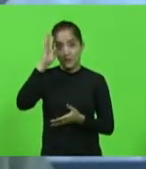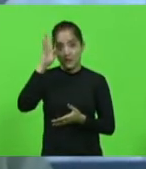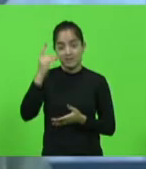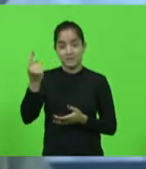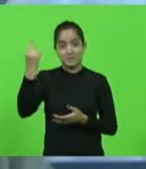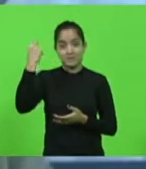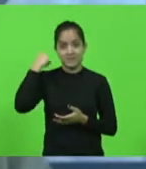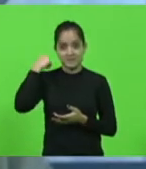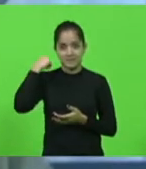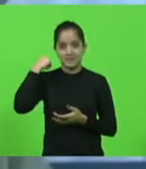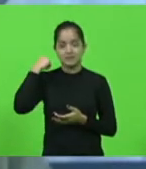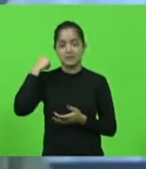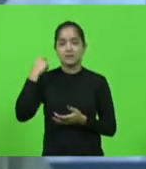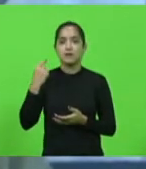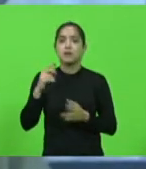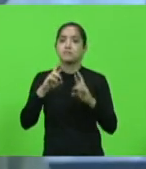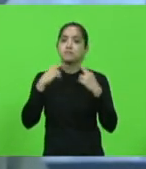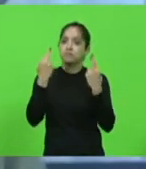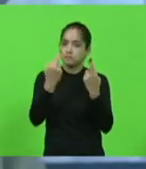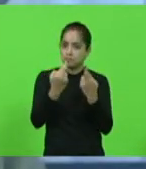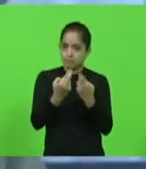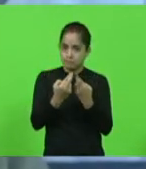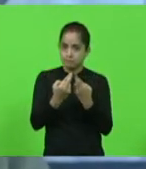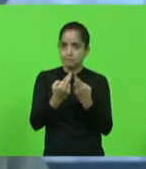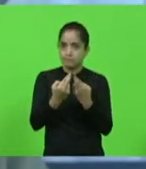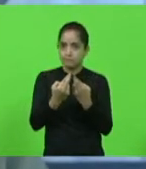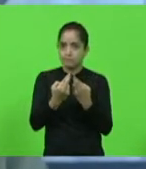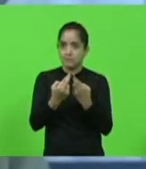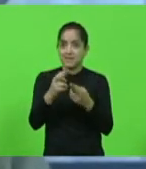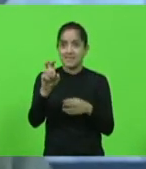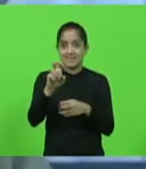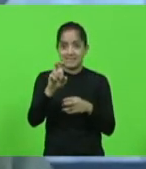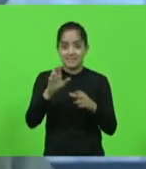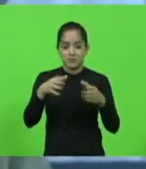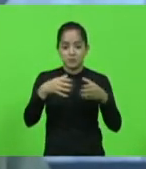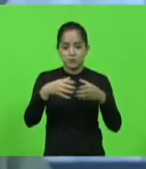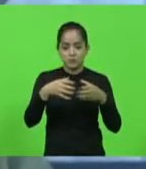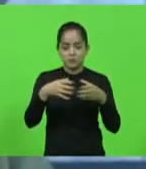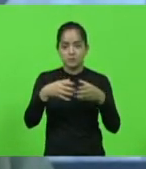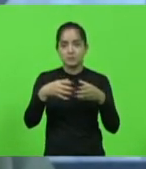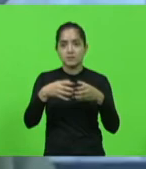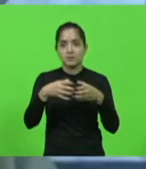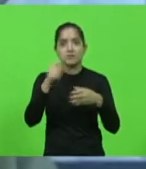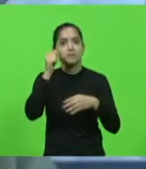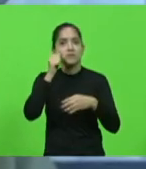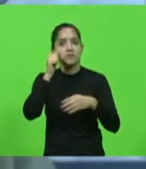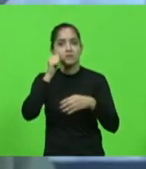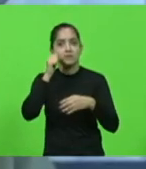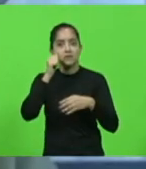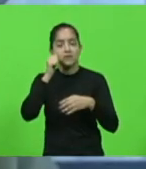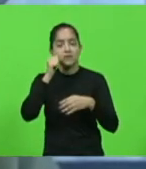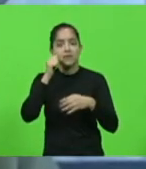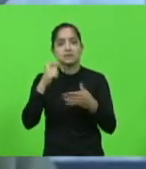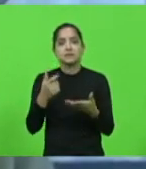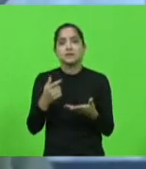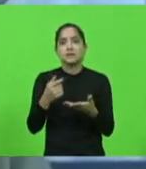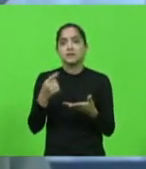nós estivemos reunidas, as cinco parlamentares da bancada feminina, e nós, em primeiro